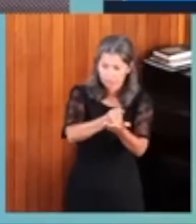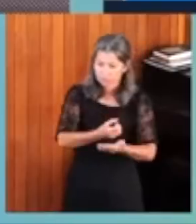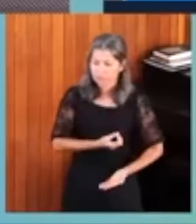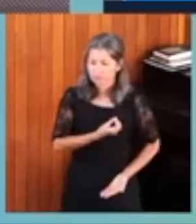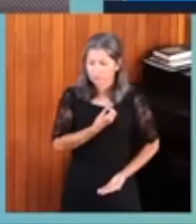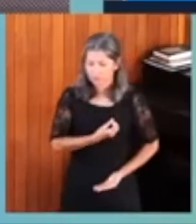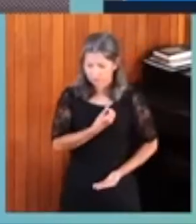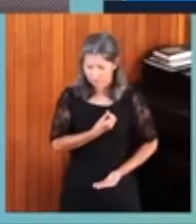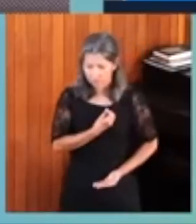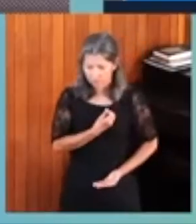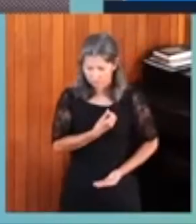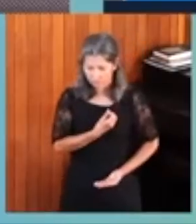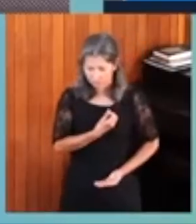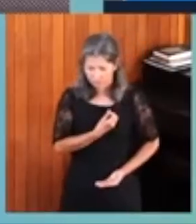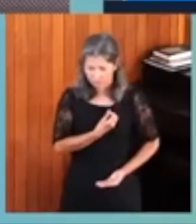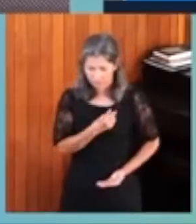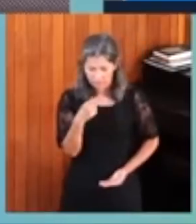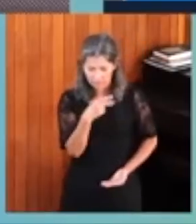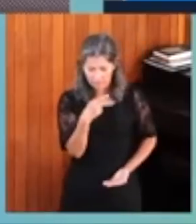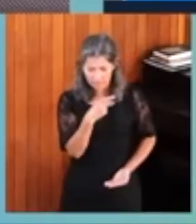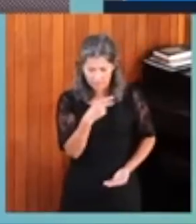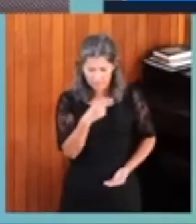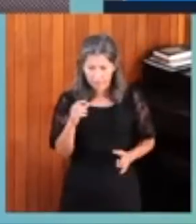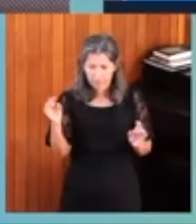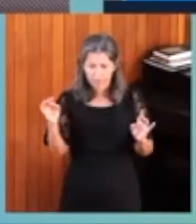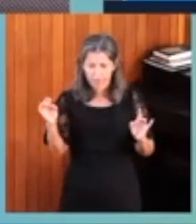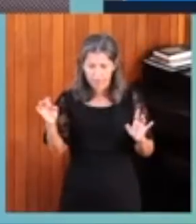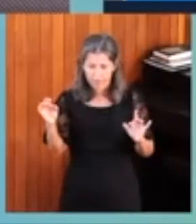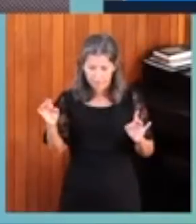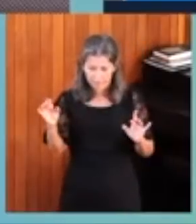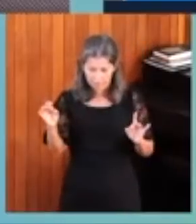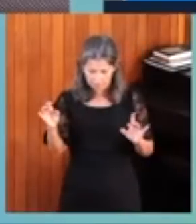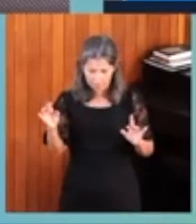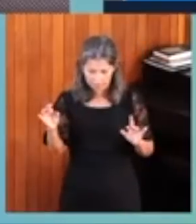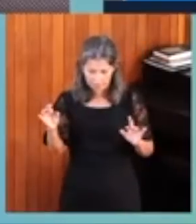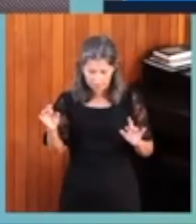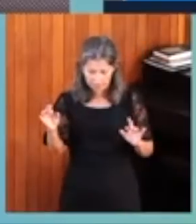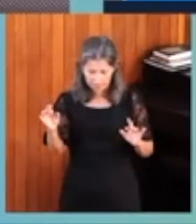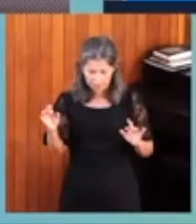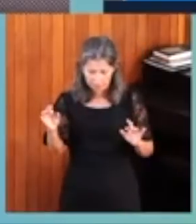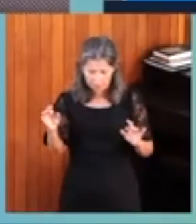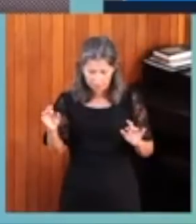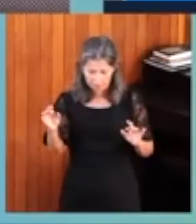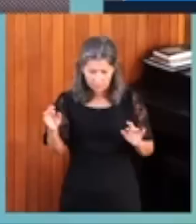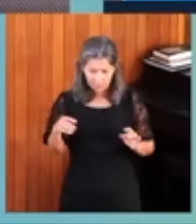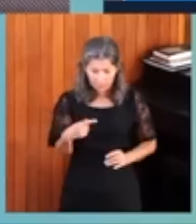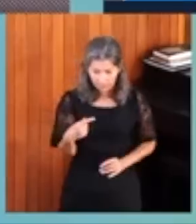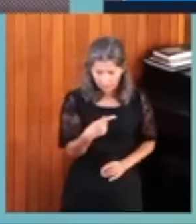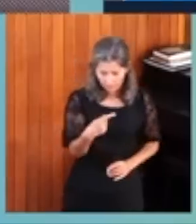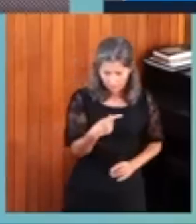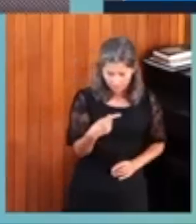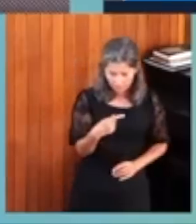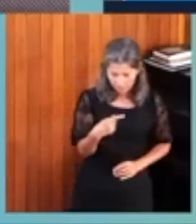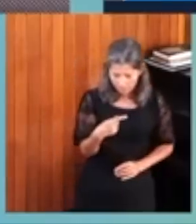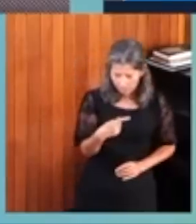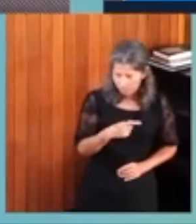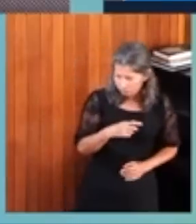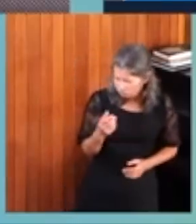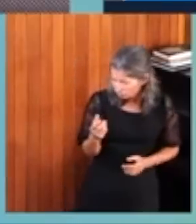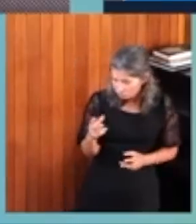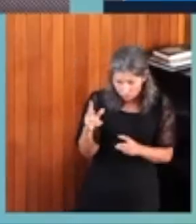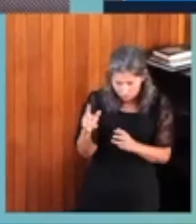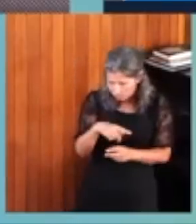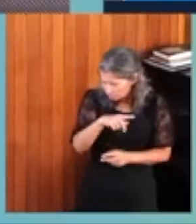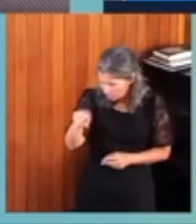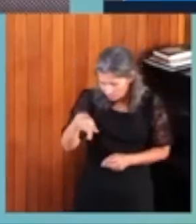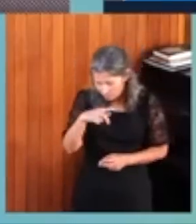são tidos como as primícias para Deus e para o Cordeiro. Estes são os que vieram da grande tribulação, passaram por todas as provas, como eu disse,